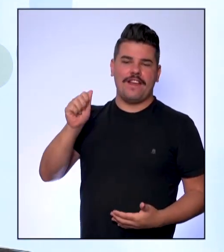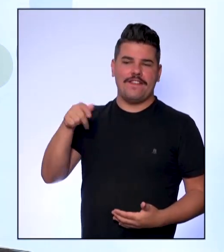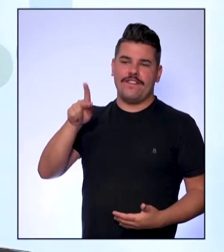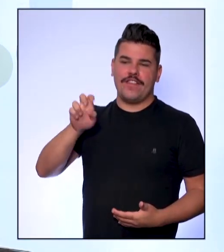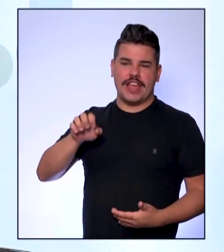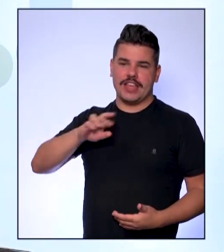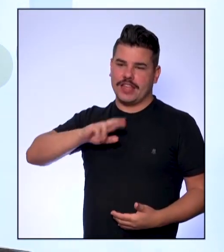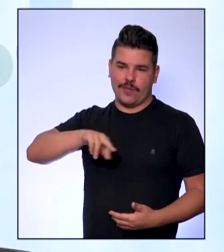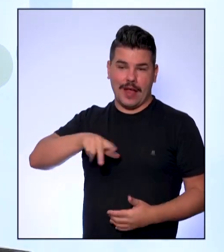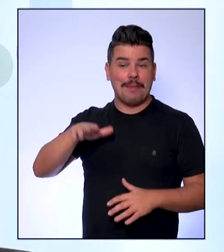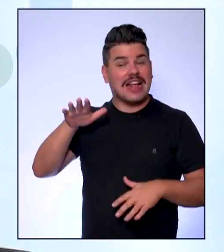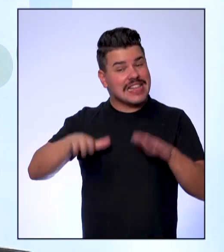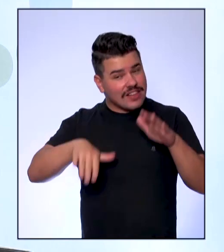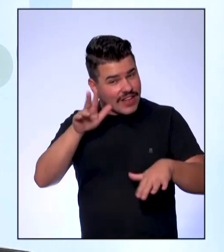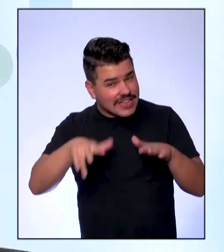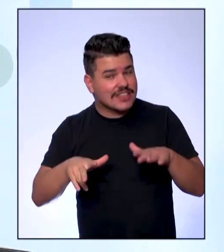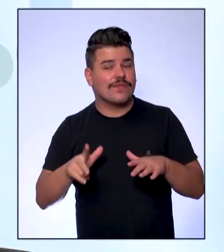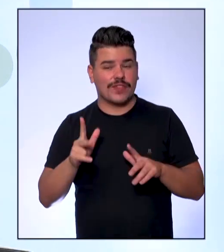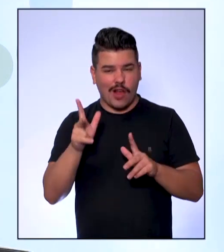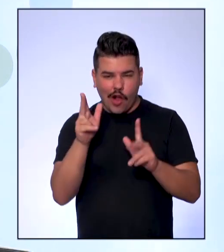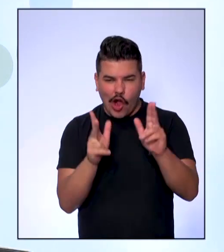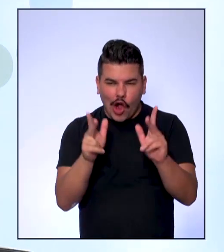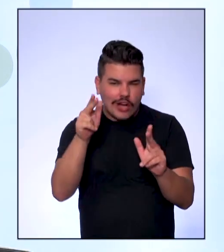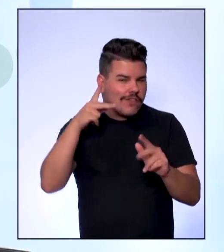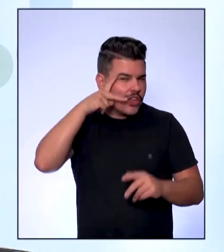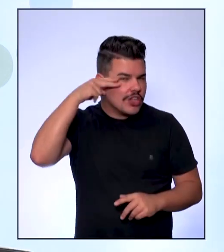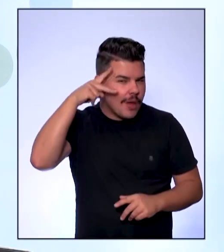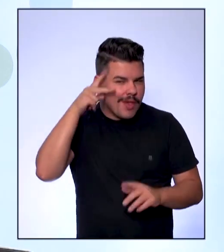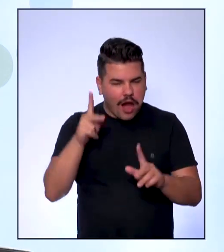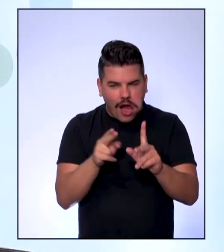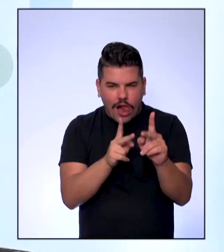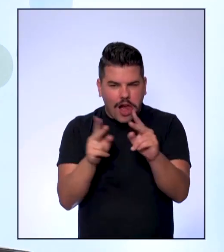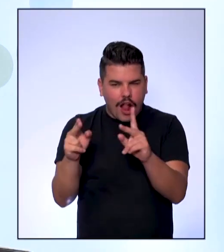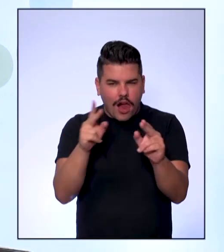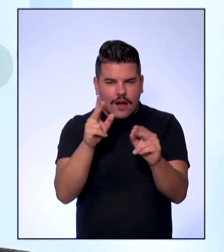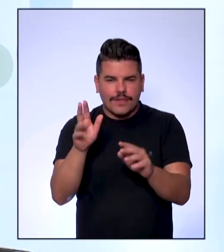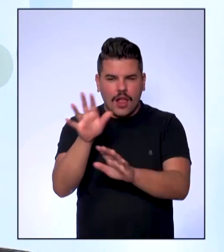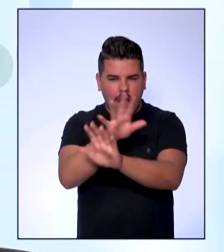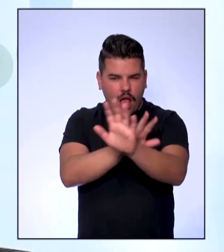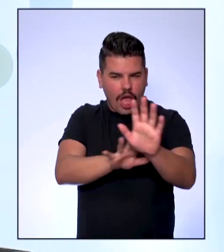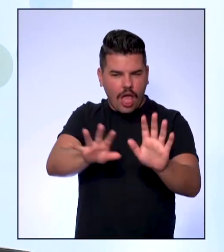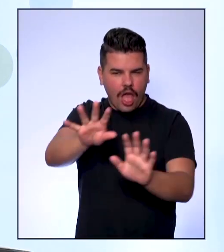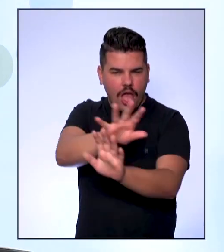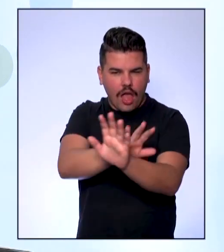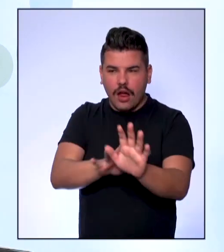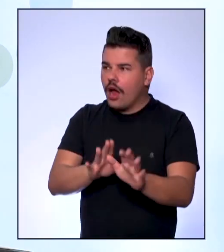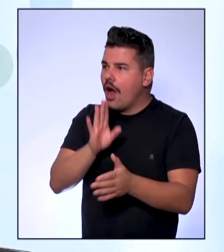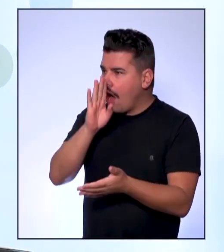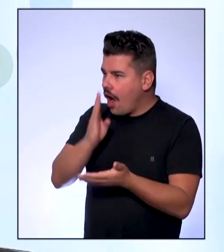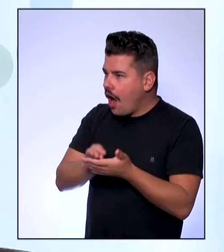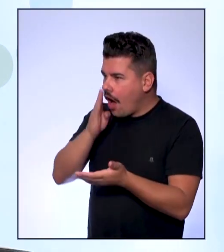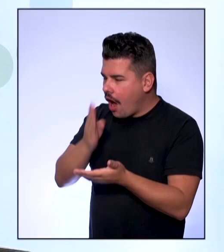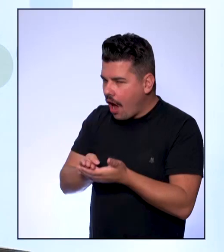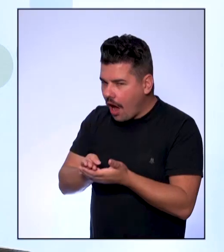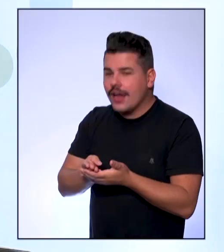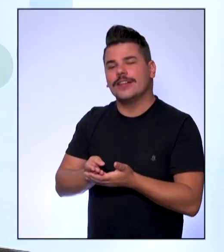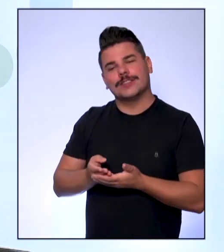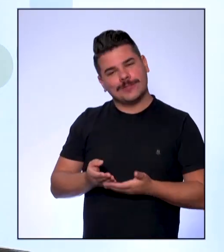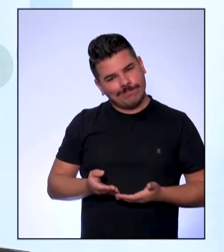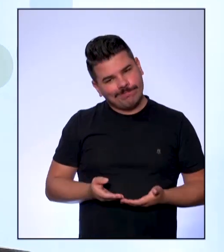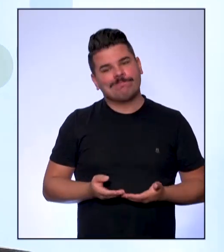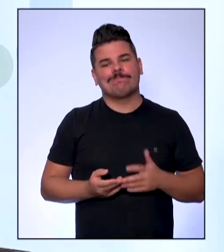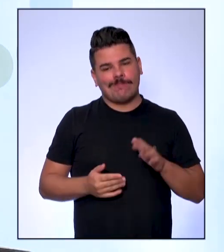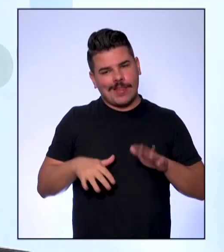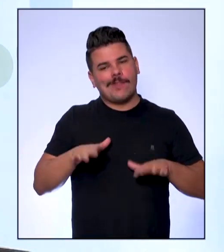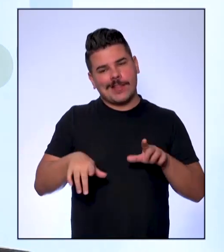feitas montagens para fazer com que você acredite em uma coisa que não é, a gente pode sim pensar dessa maneira, né? Como fazem